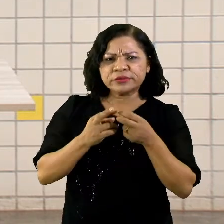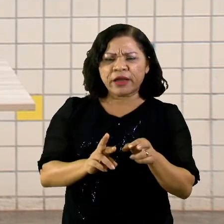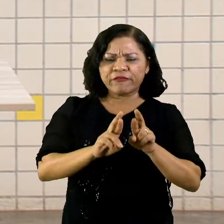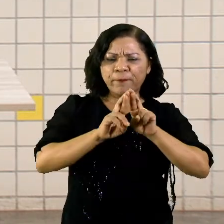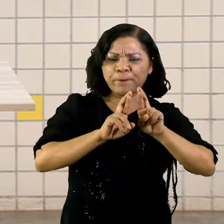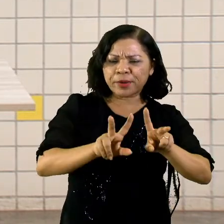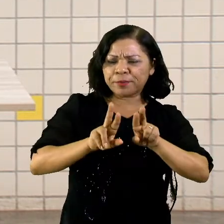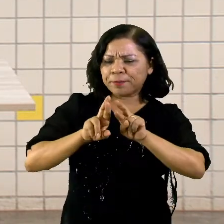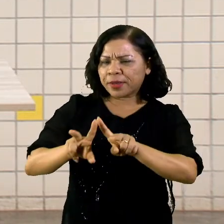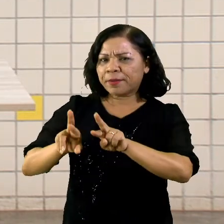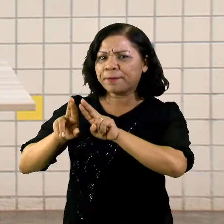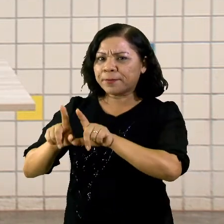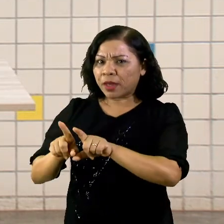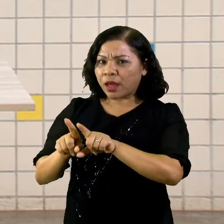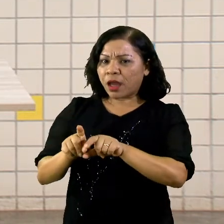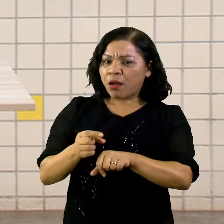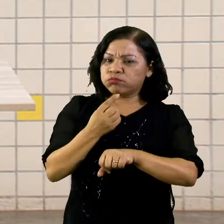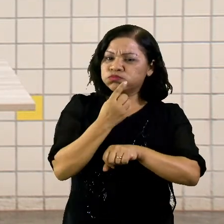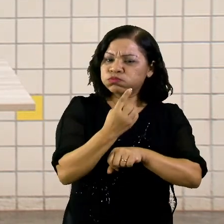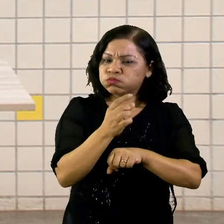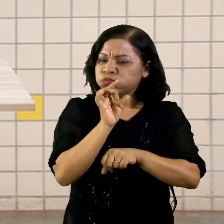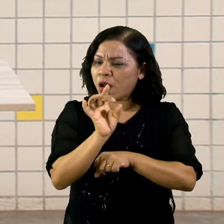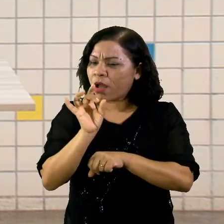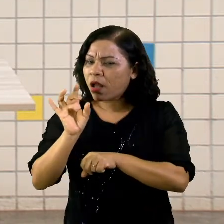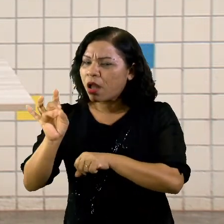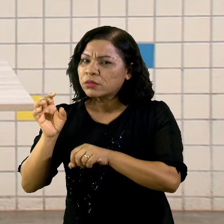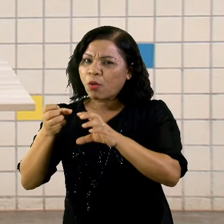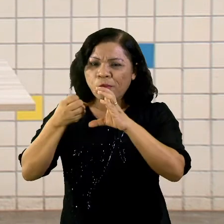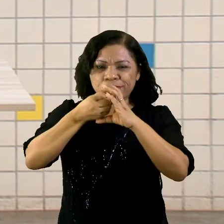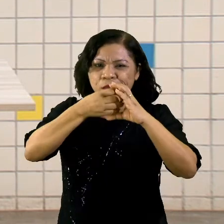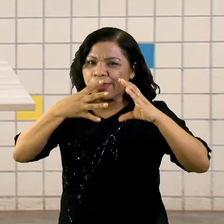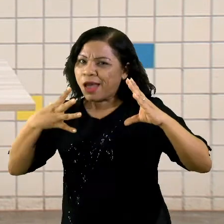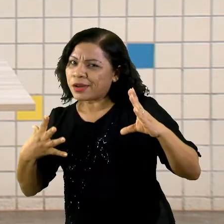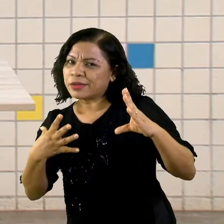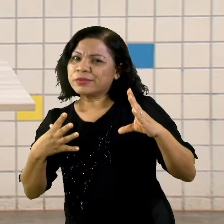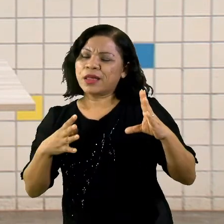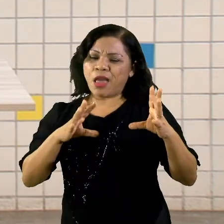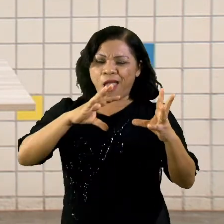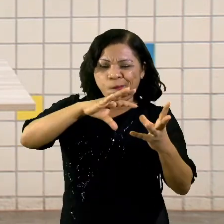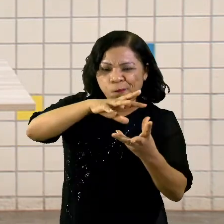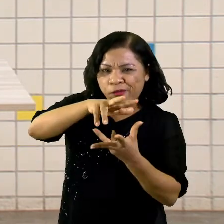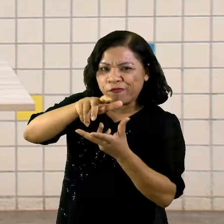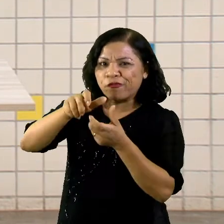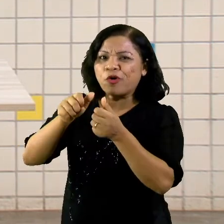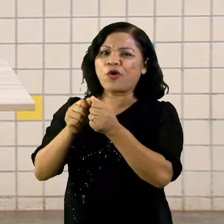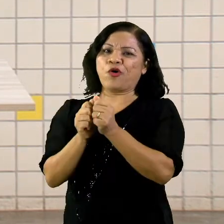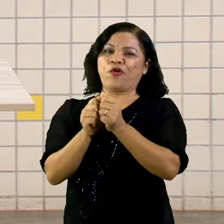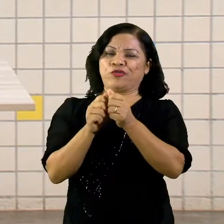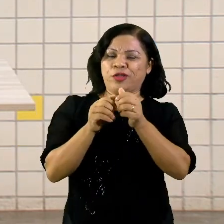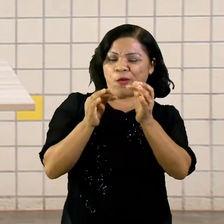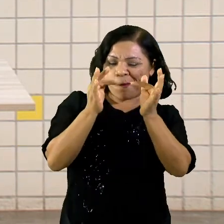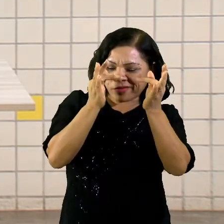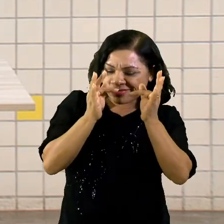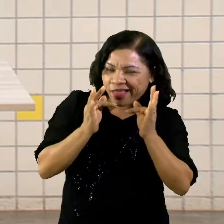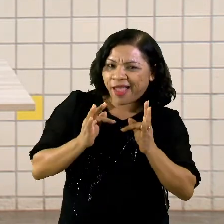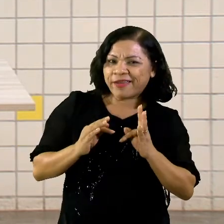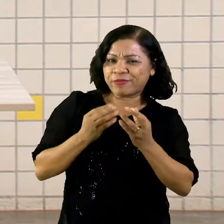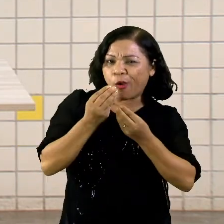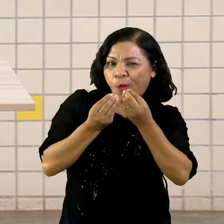sua característica, uma forma e uma técnica para ter sido feita. Nós observamos